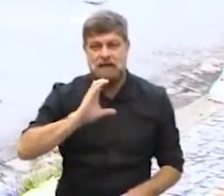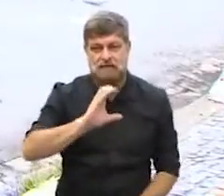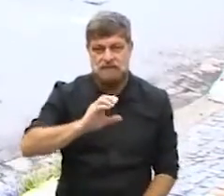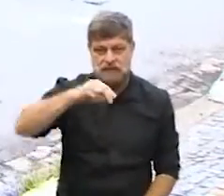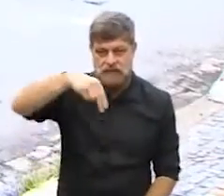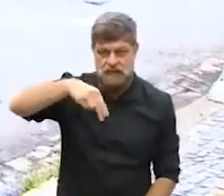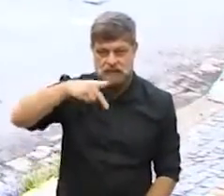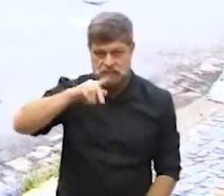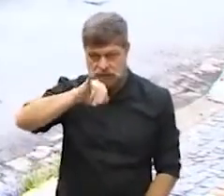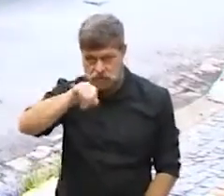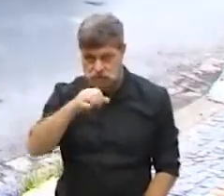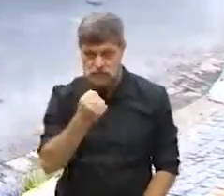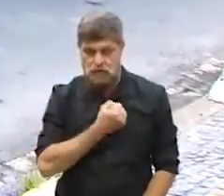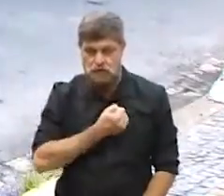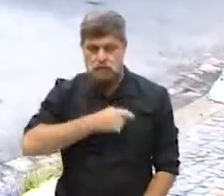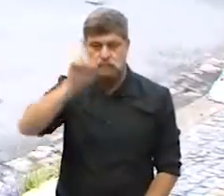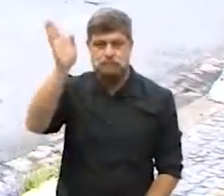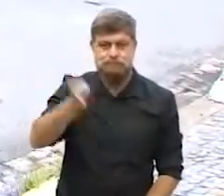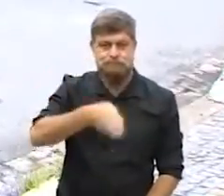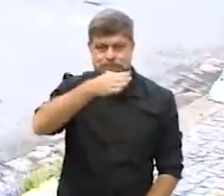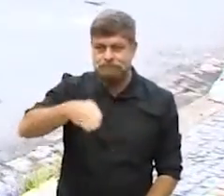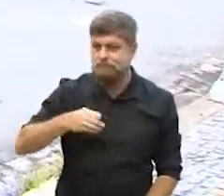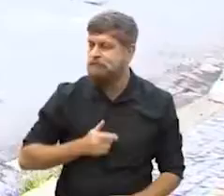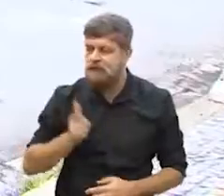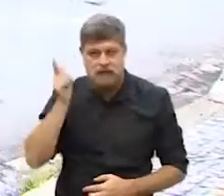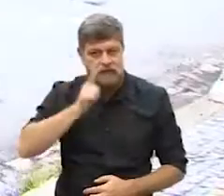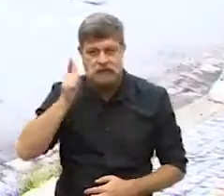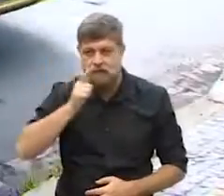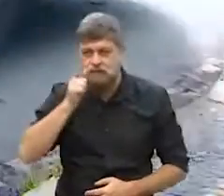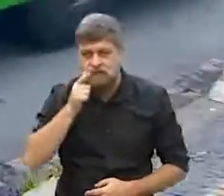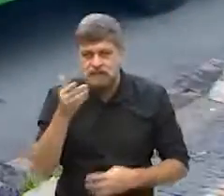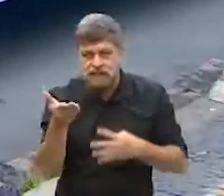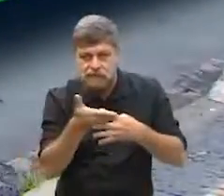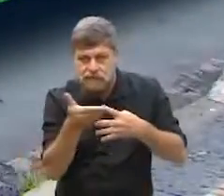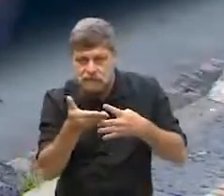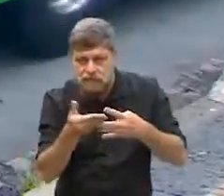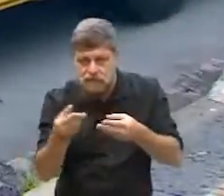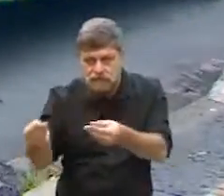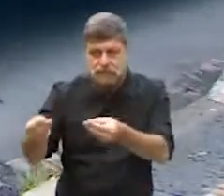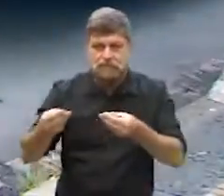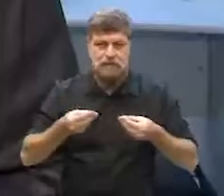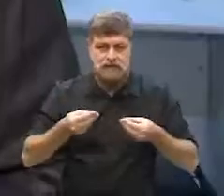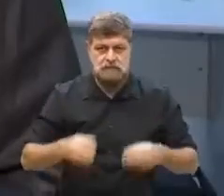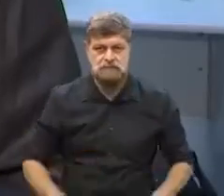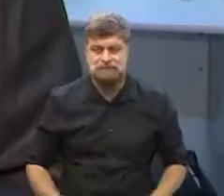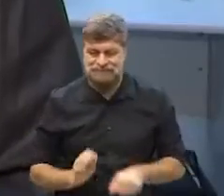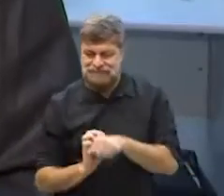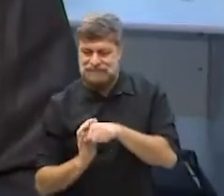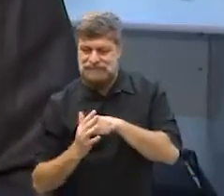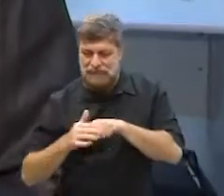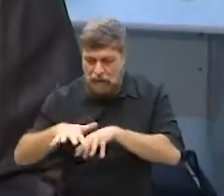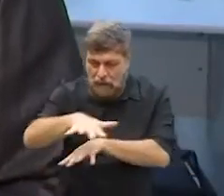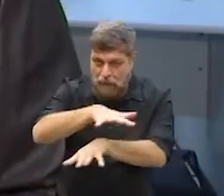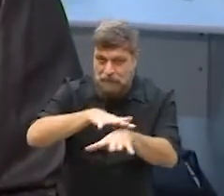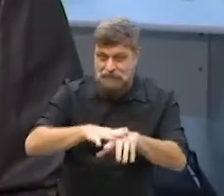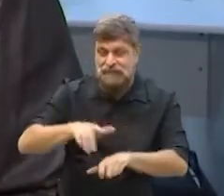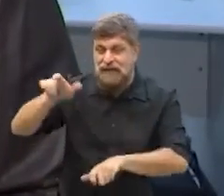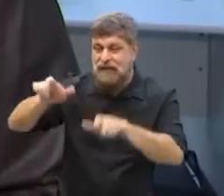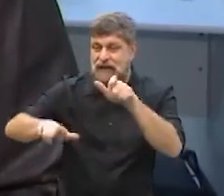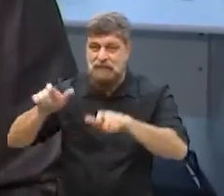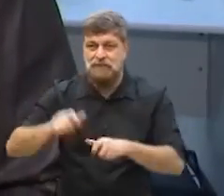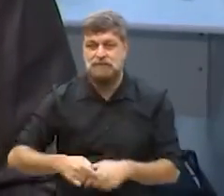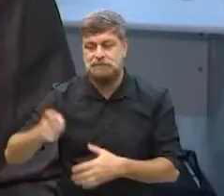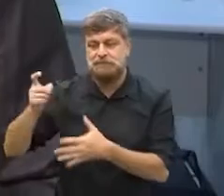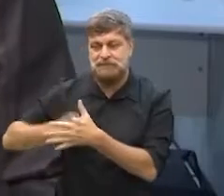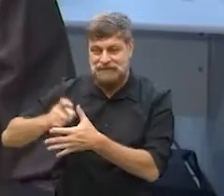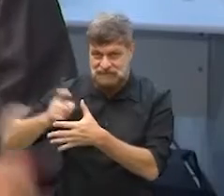do CNPJ, dificultando a obtenção de financiamentos e empréstimos. Devido à pandemia, a